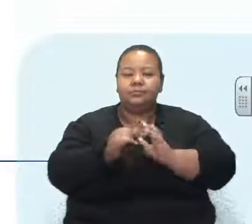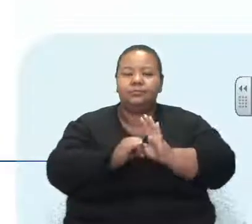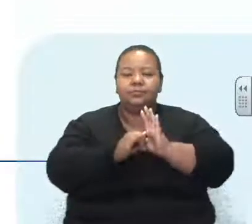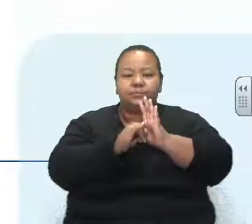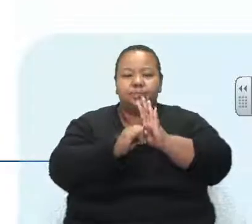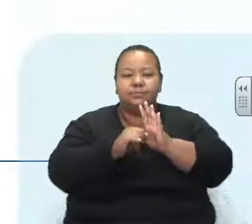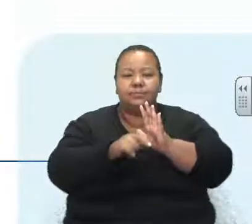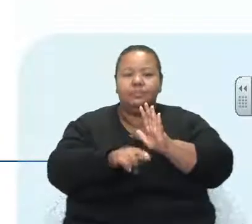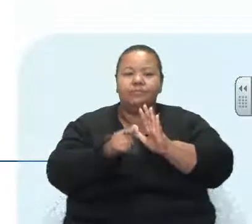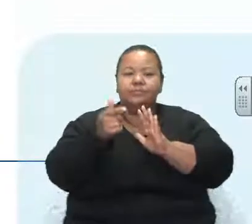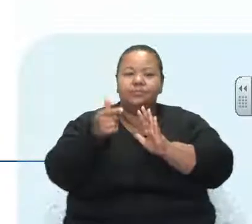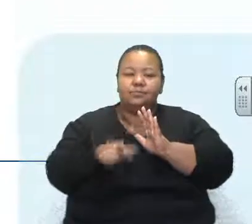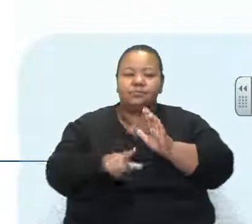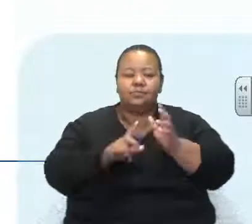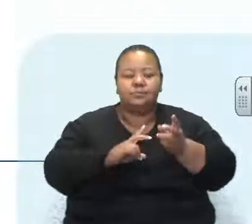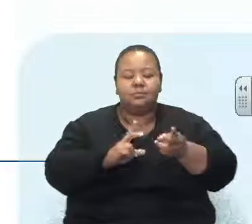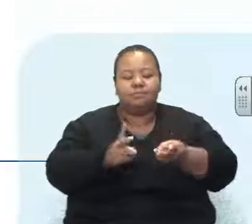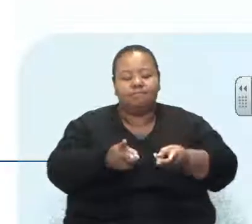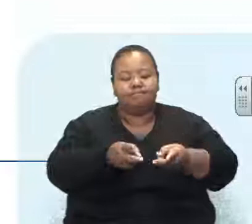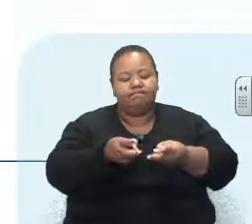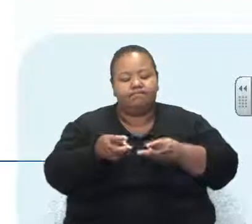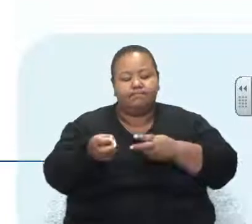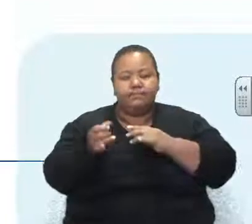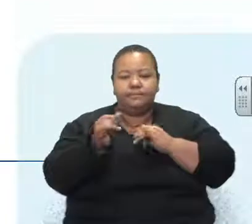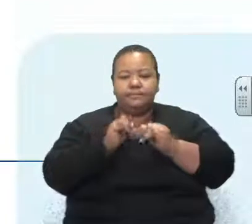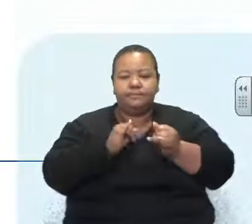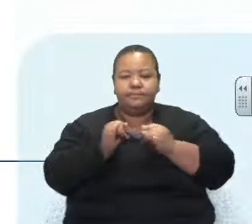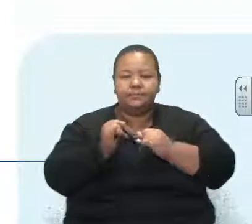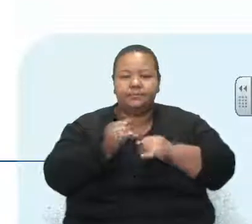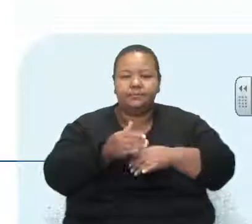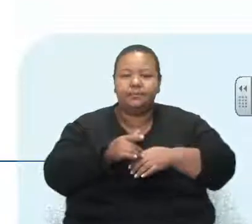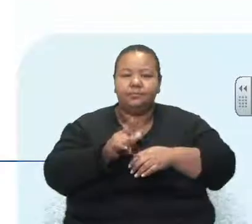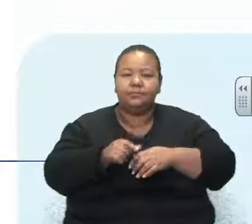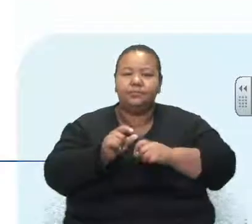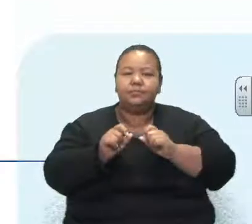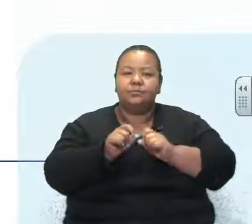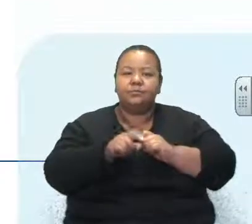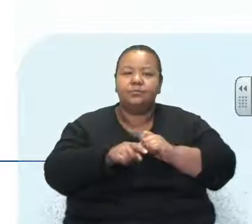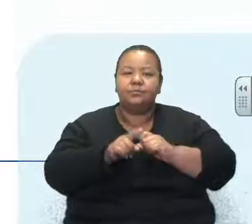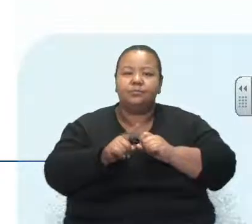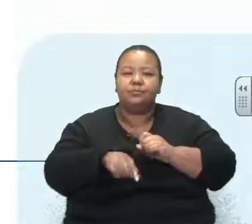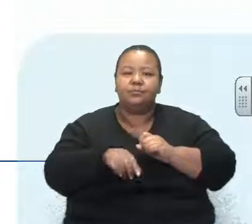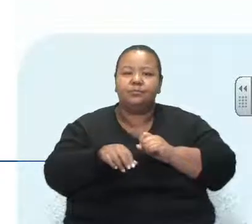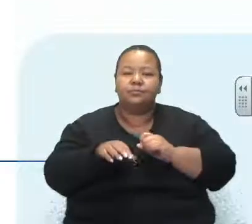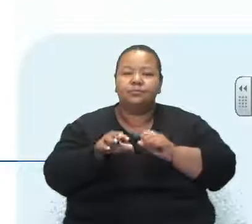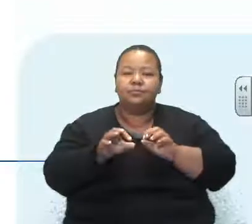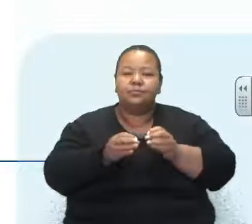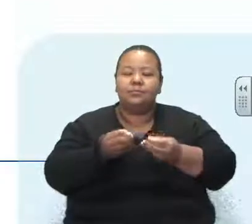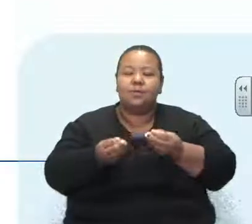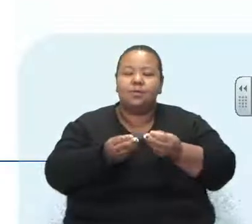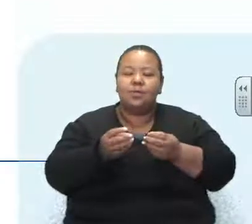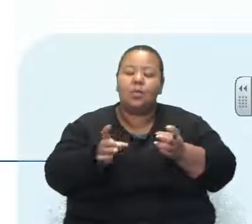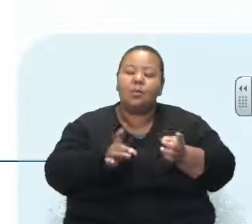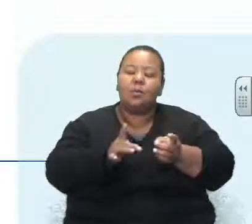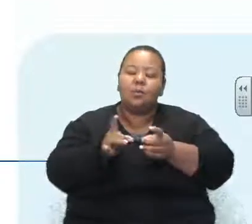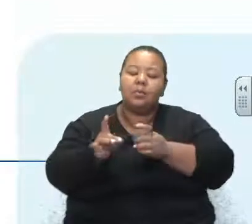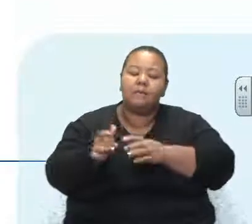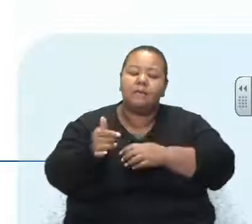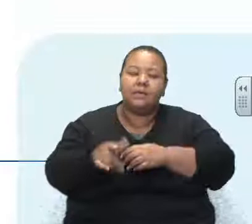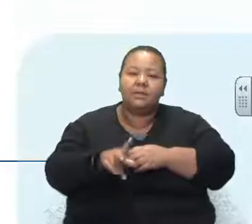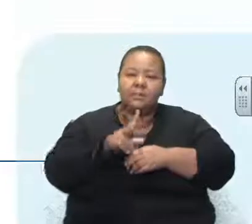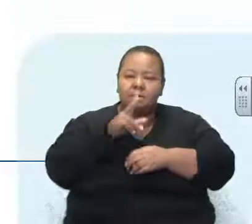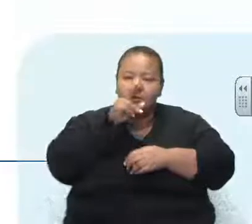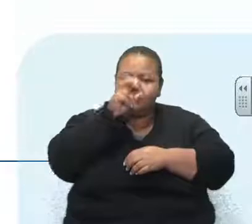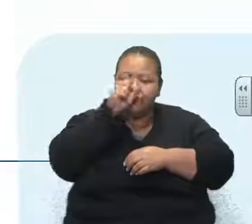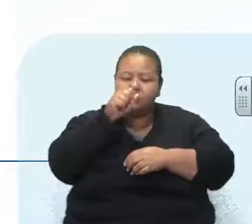conseguir extrair informações dos indicadores comerciais é o quê? Tamanho da minha força de venda, a organização